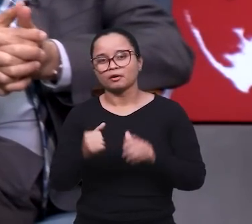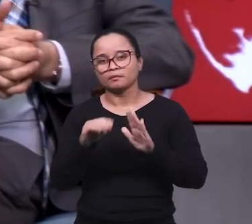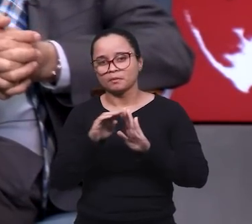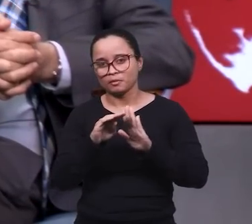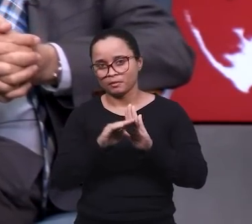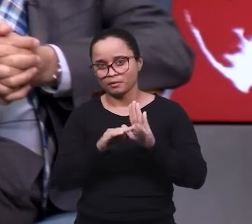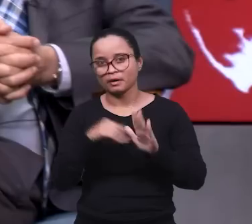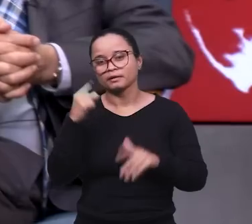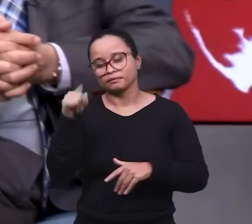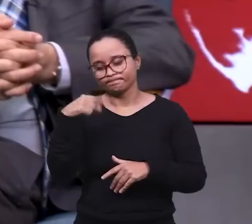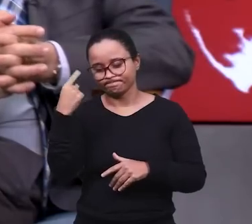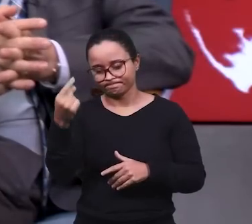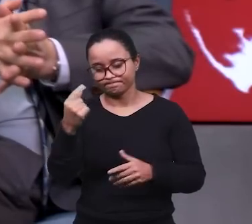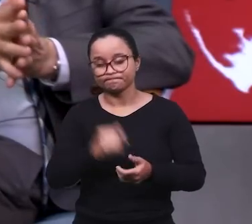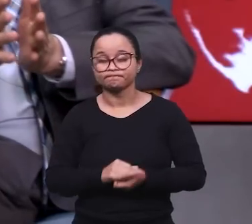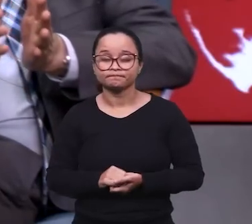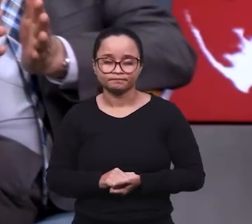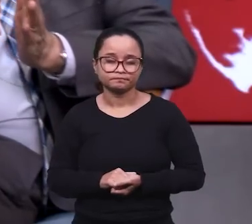próximo programa,